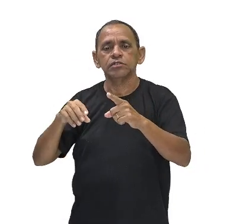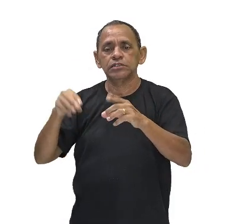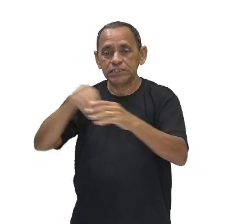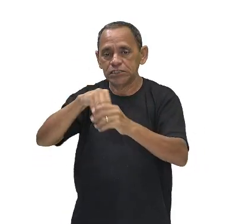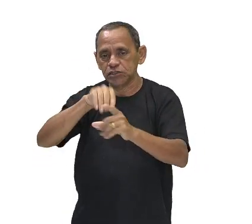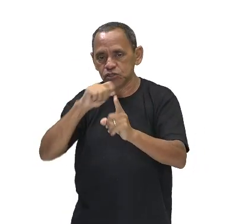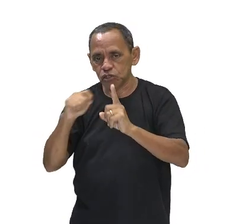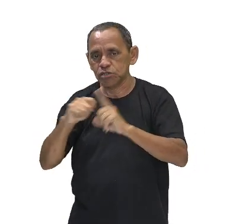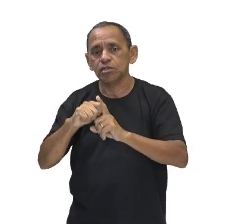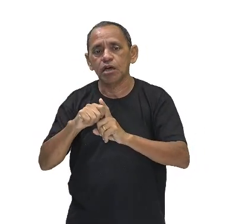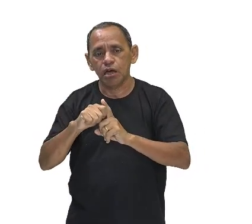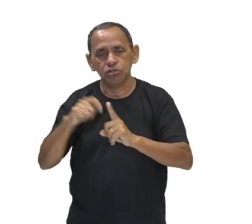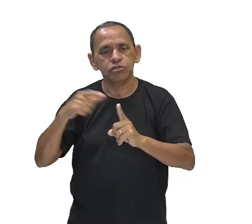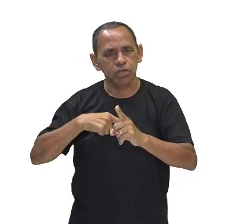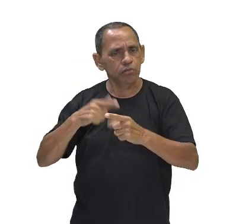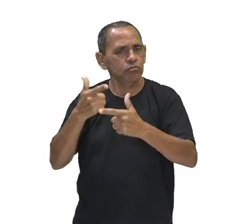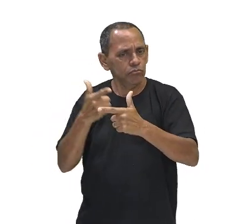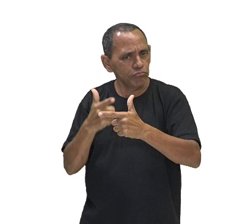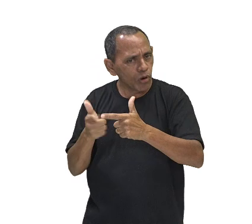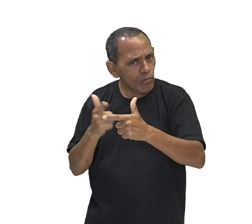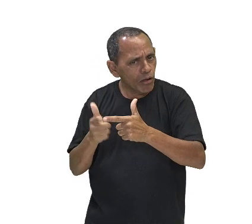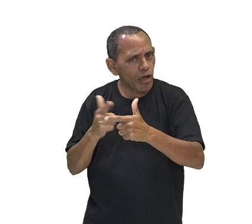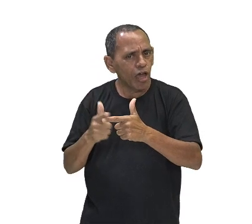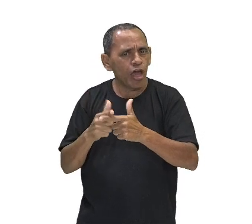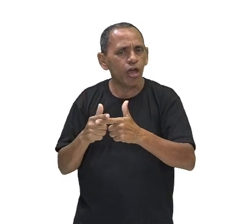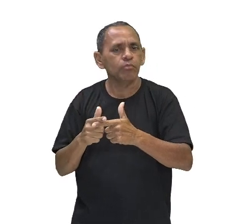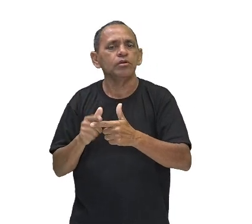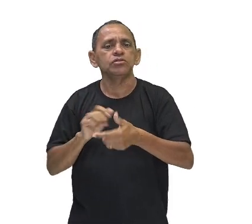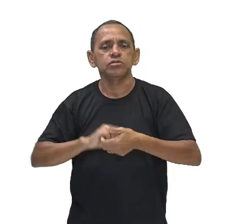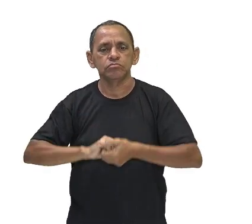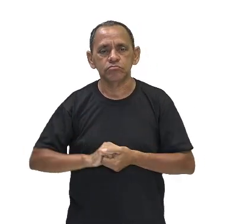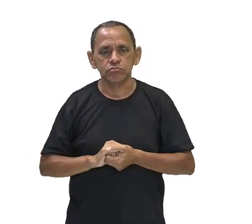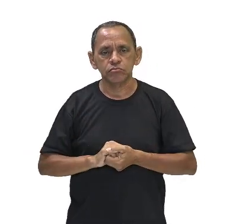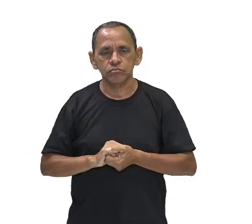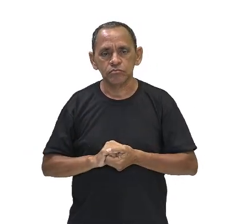uma punição ou um constrangimento, é a